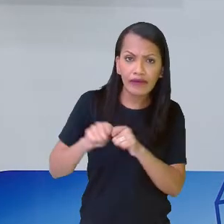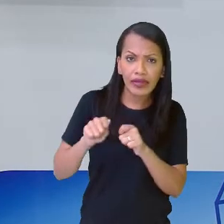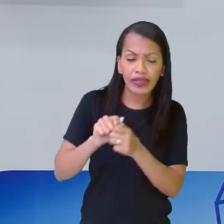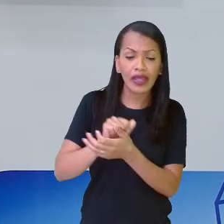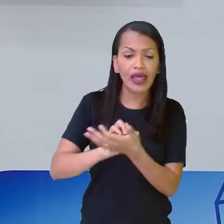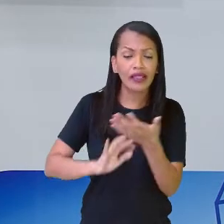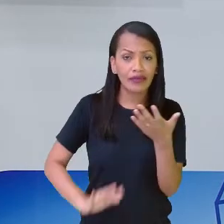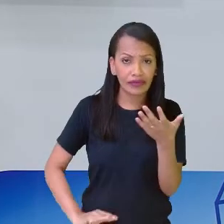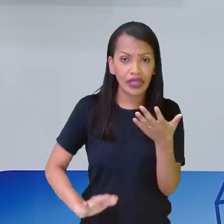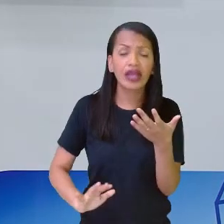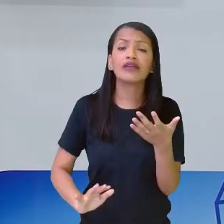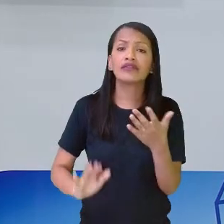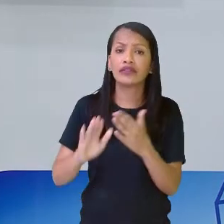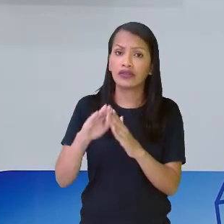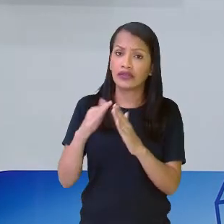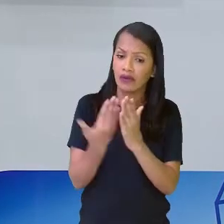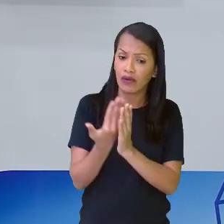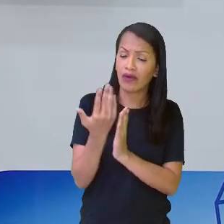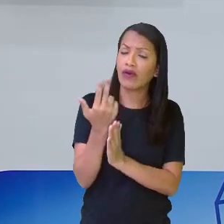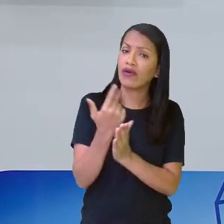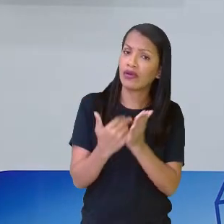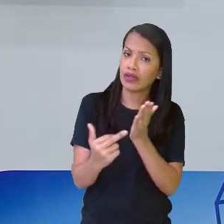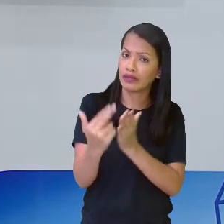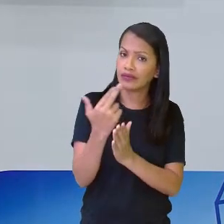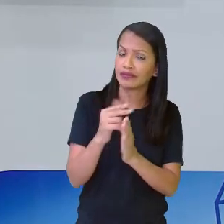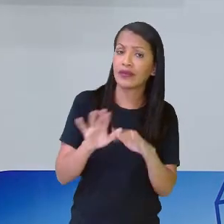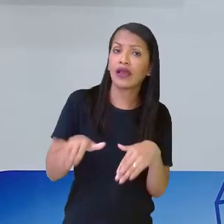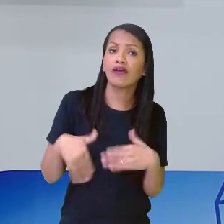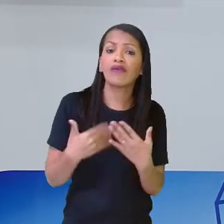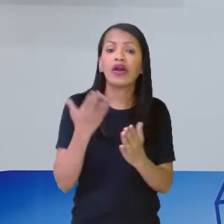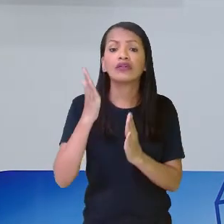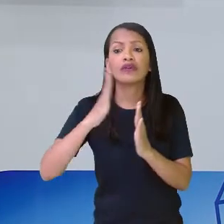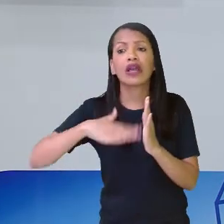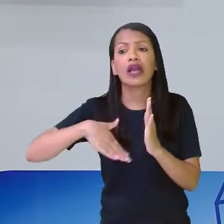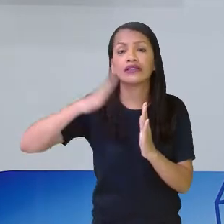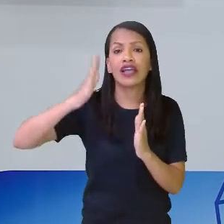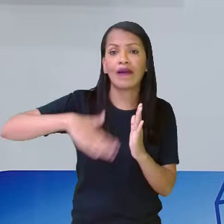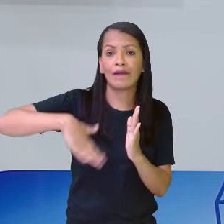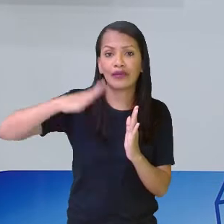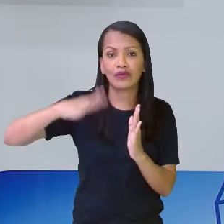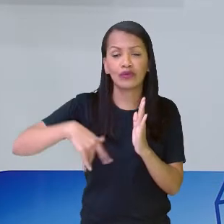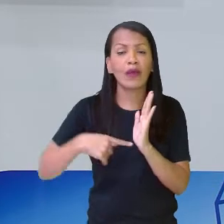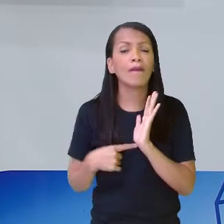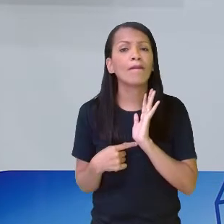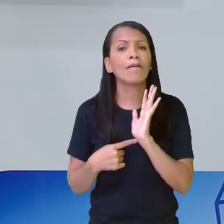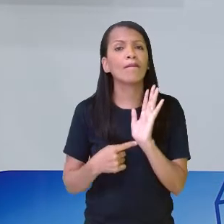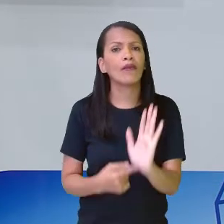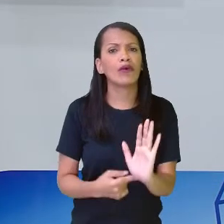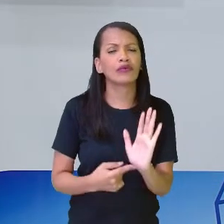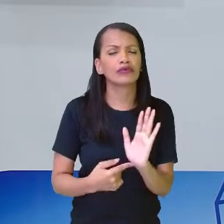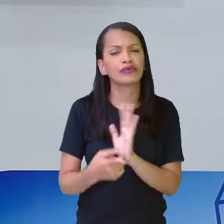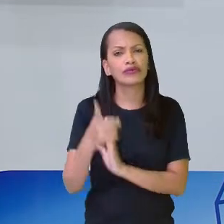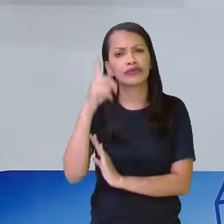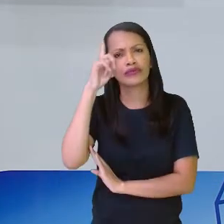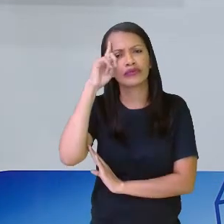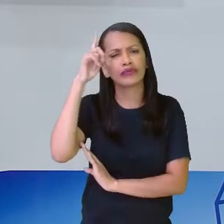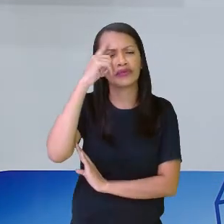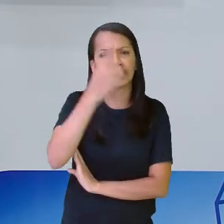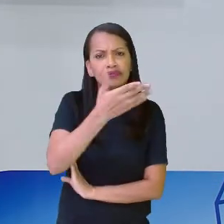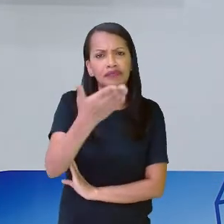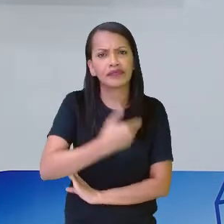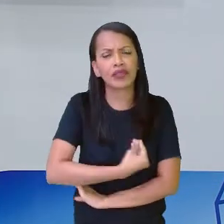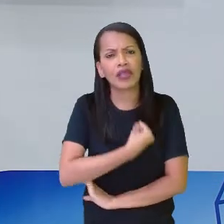escola de desenho? Quando é que essa pintura aparece aí no seu dia a dia,